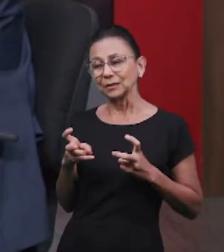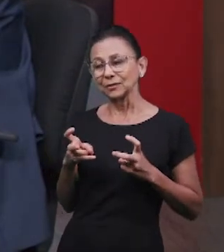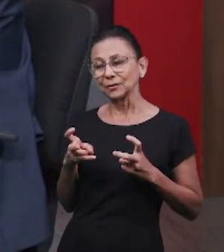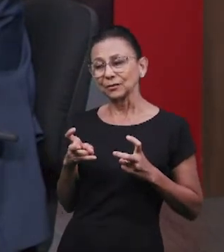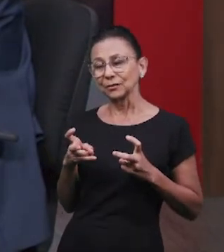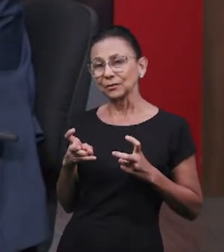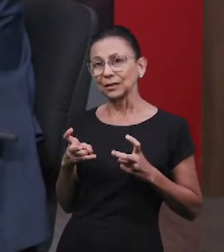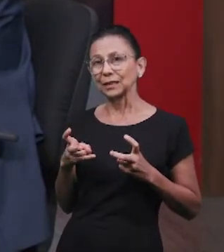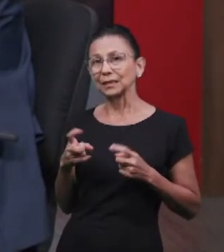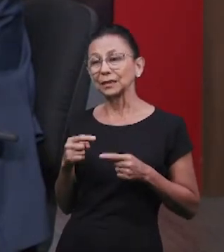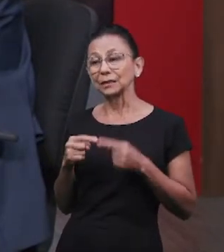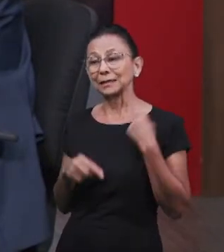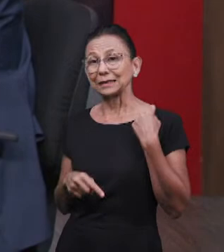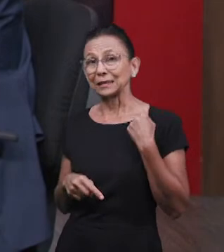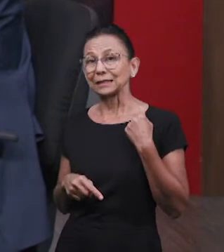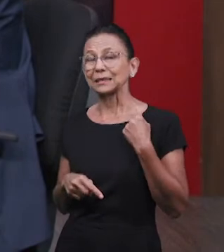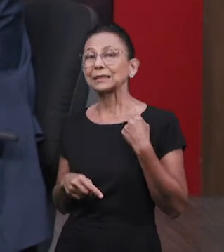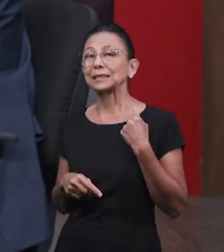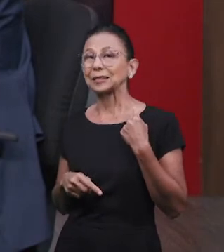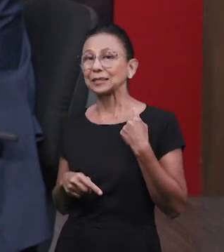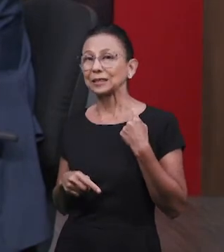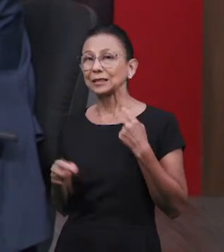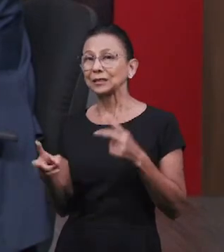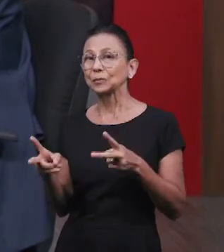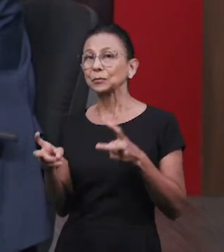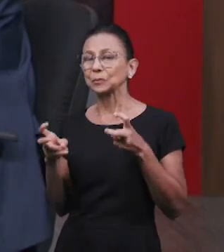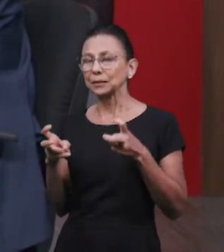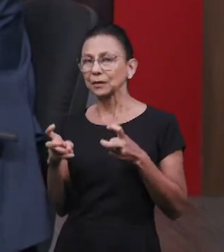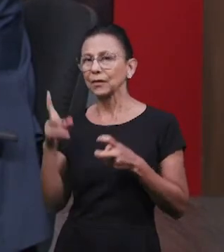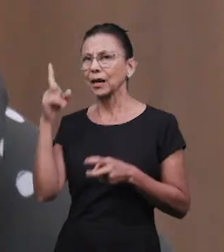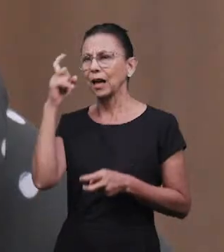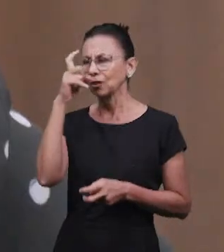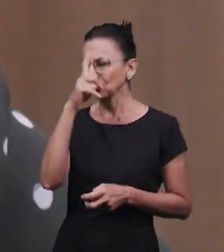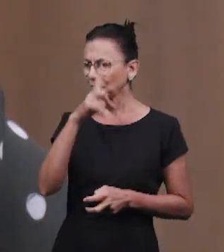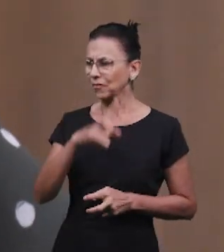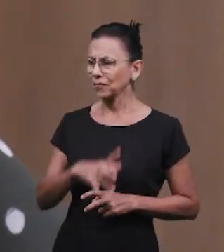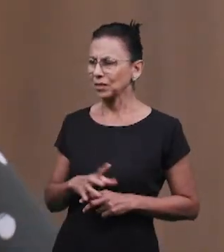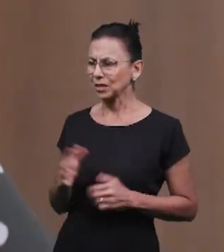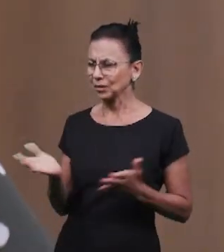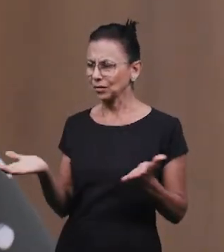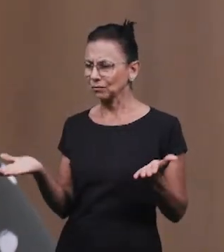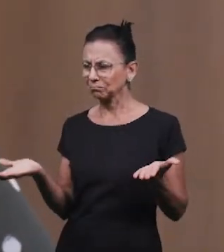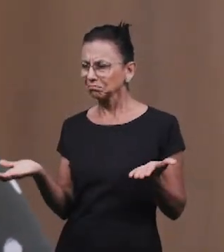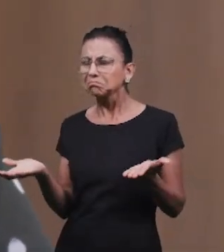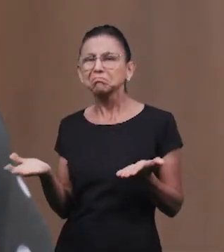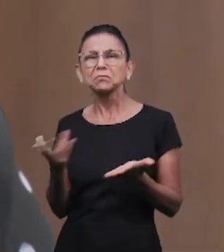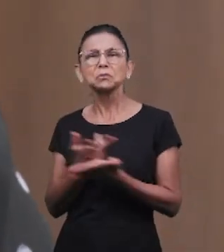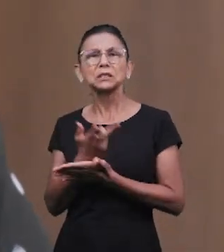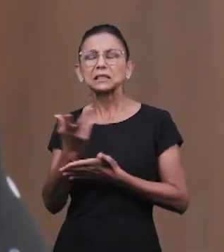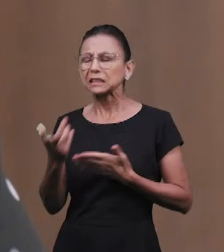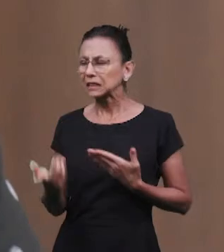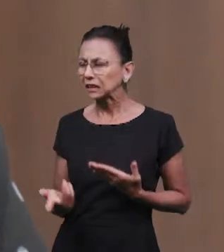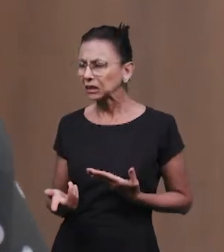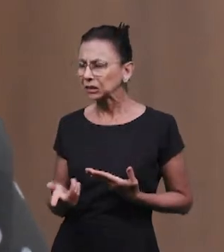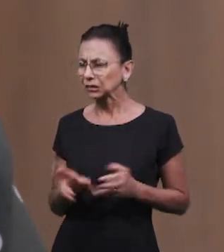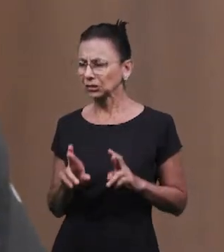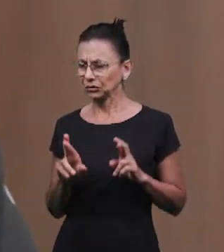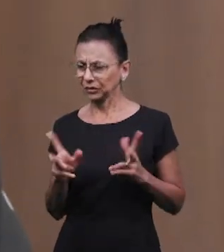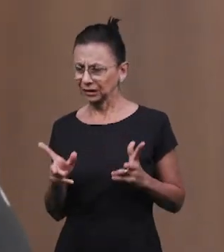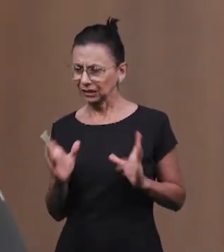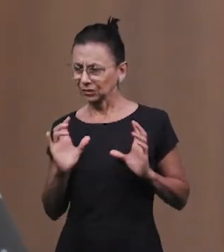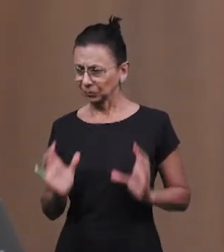né? Um desafio muito grande. Mas ali ela pode realmente apresentar até esses sintomas